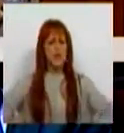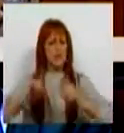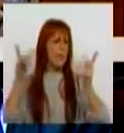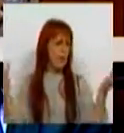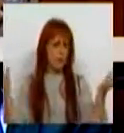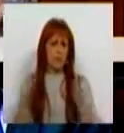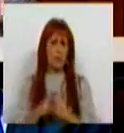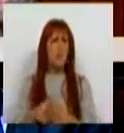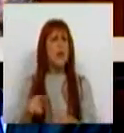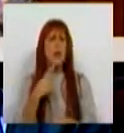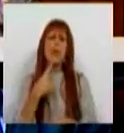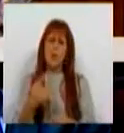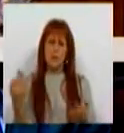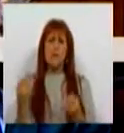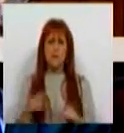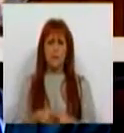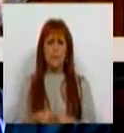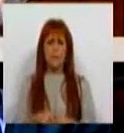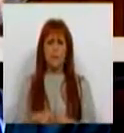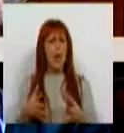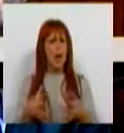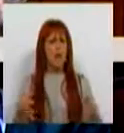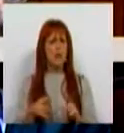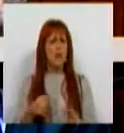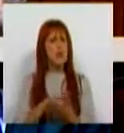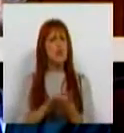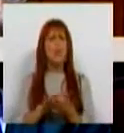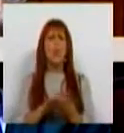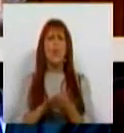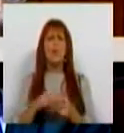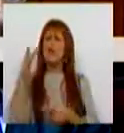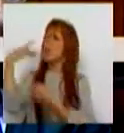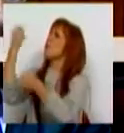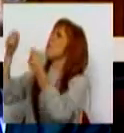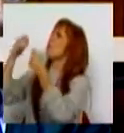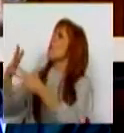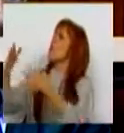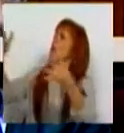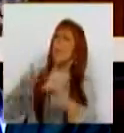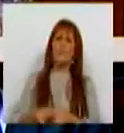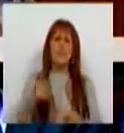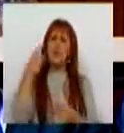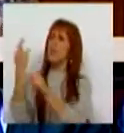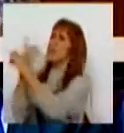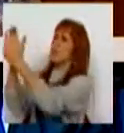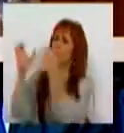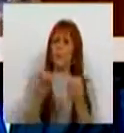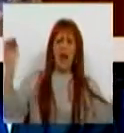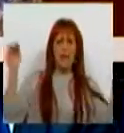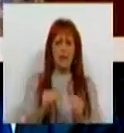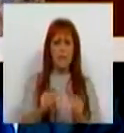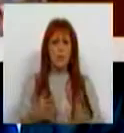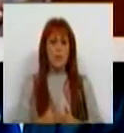desenvolvimento, que chegou a ser anunciado que hoje crescíamos com base nas exportações e as importações tinham